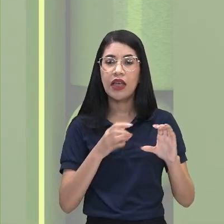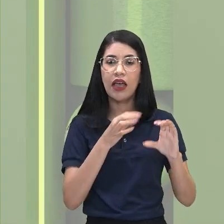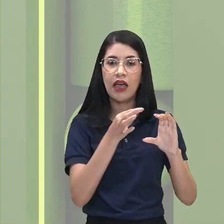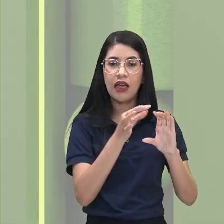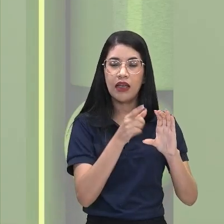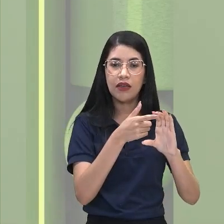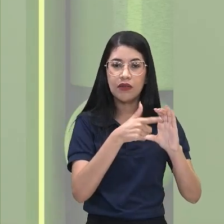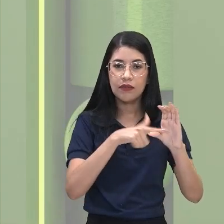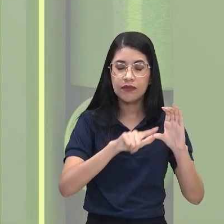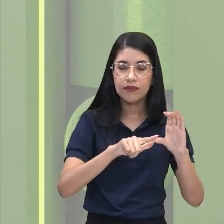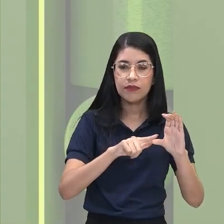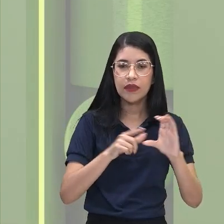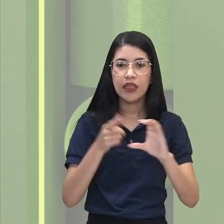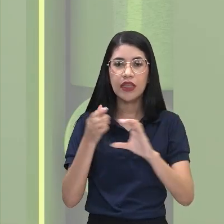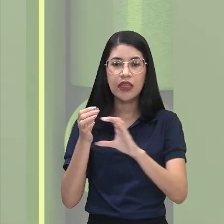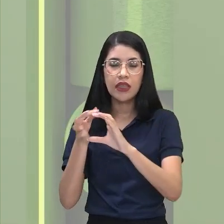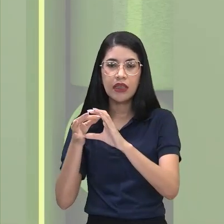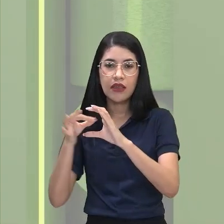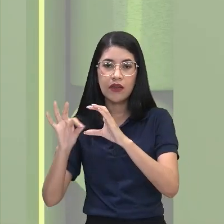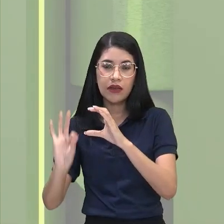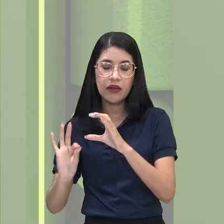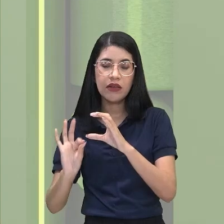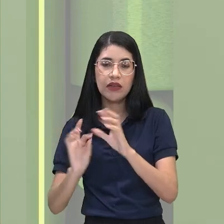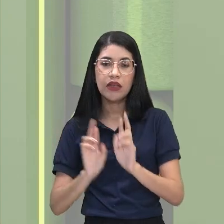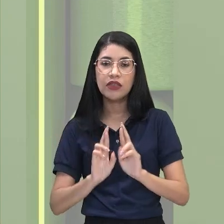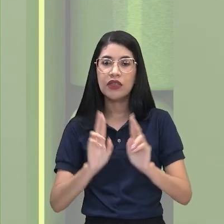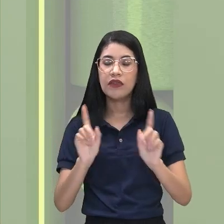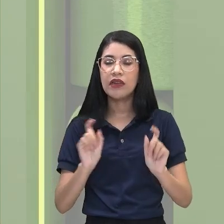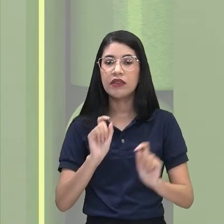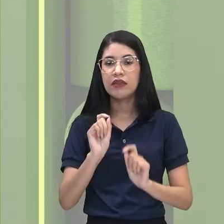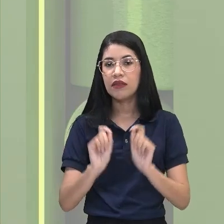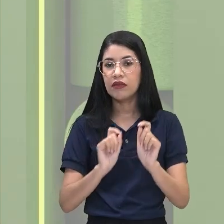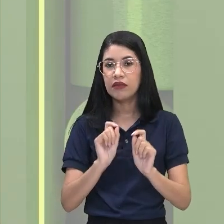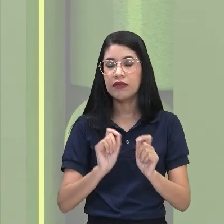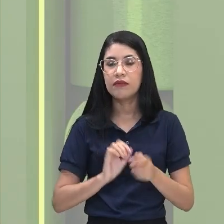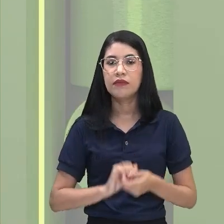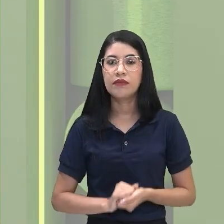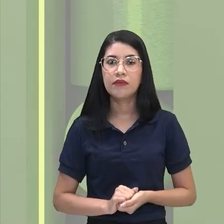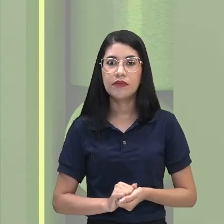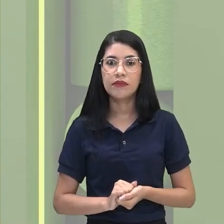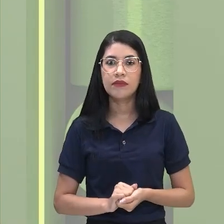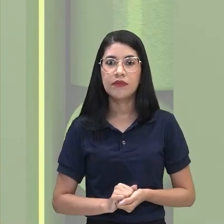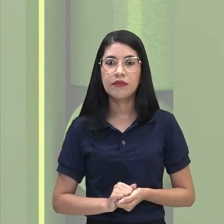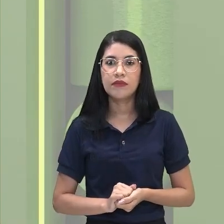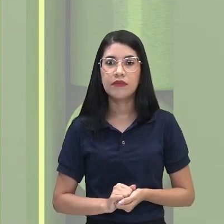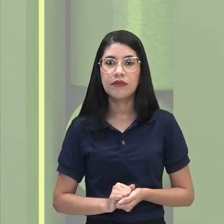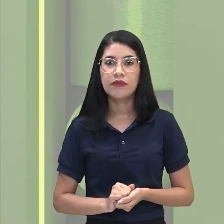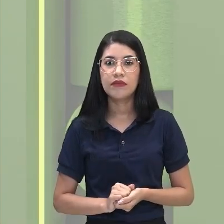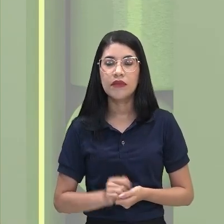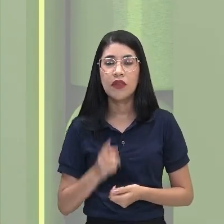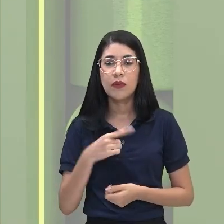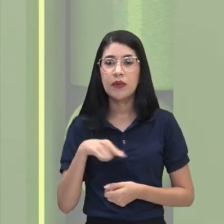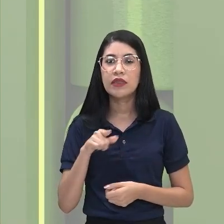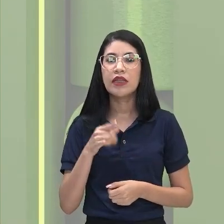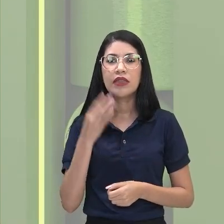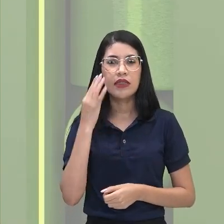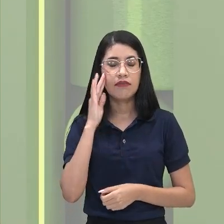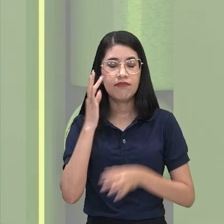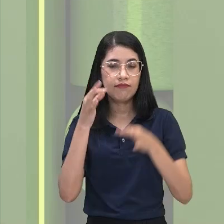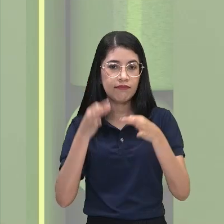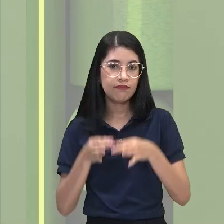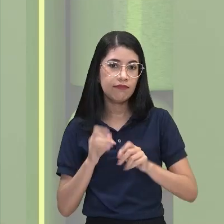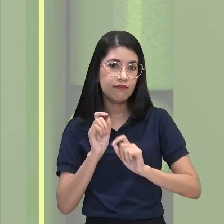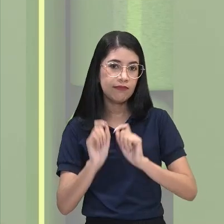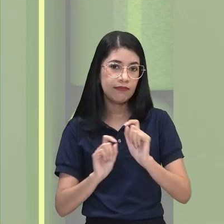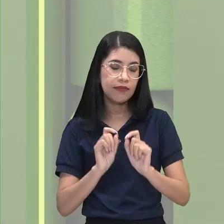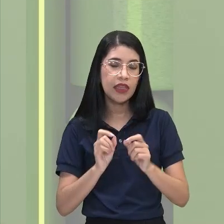células procariontes e também das células eucariontes. Vocês devem aí compreender